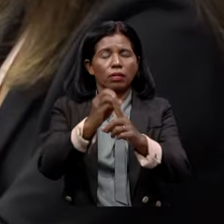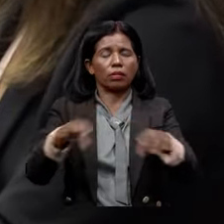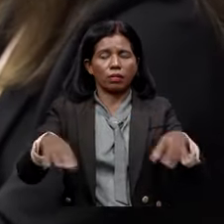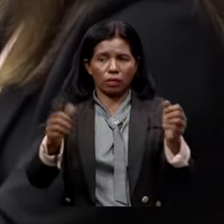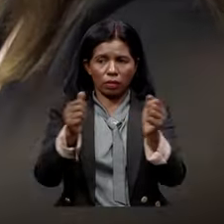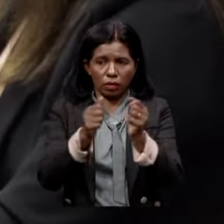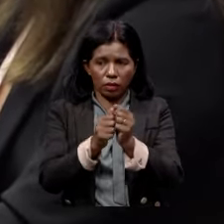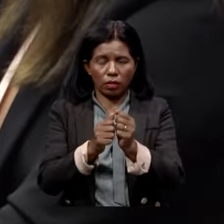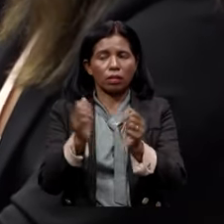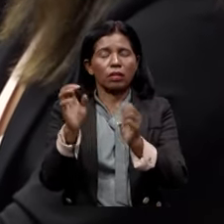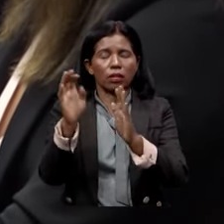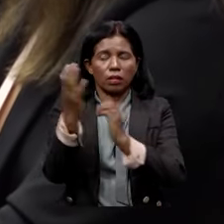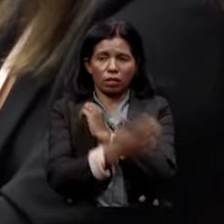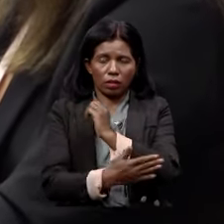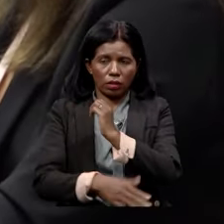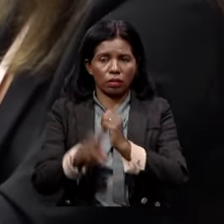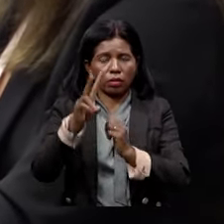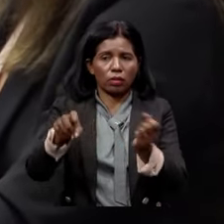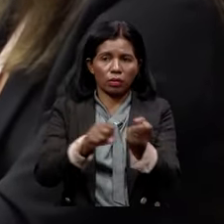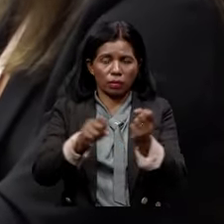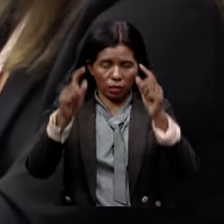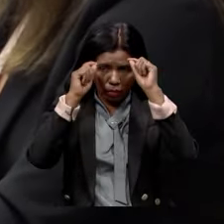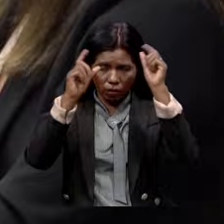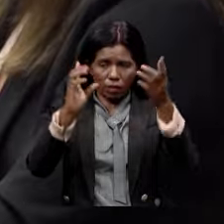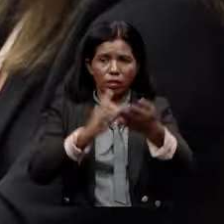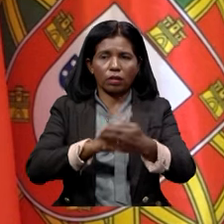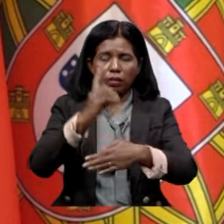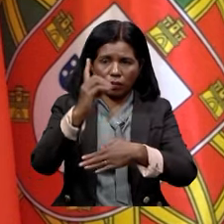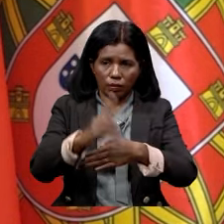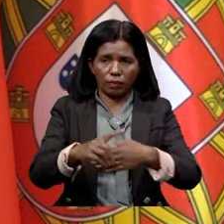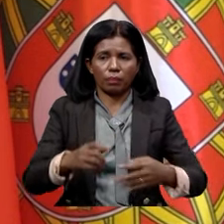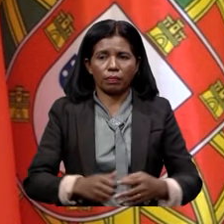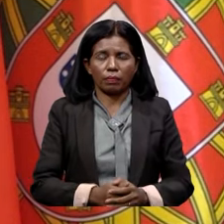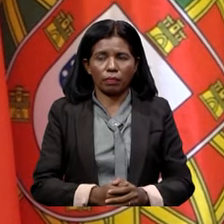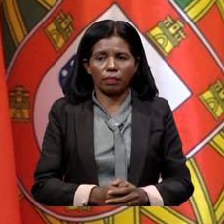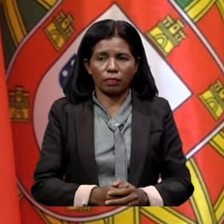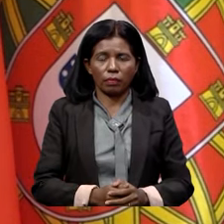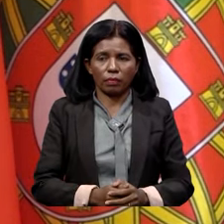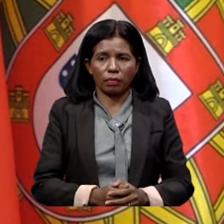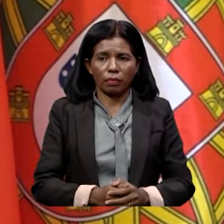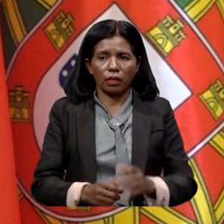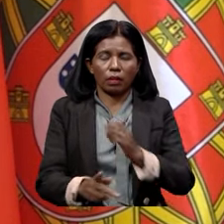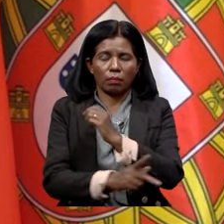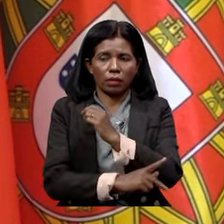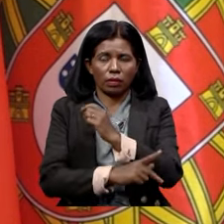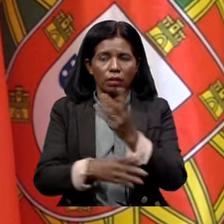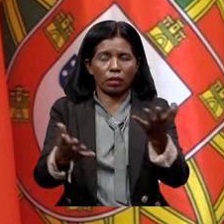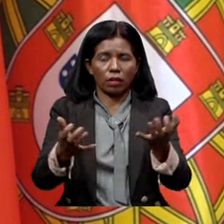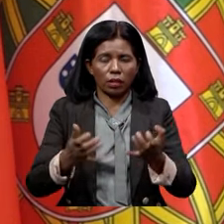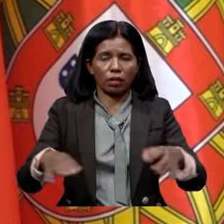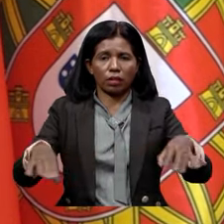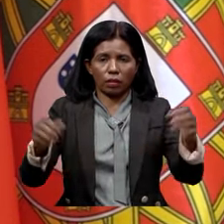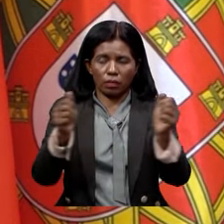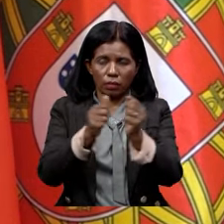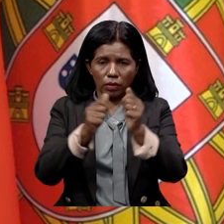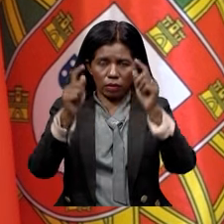relação bilateral, no contribuir para Timor-Leste em desenvolvimento sustentável. Portugal iniciará com Timor-Leste